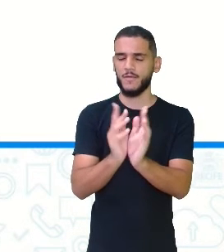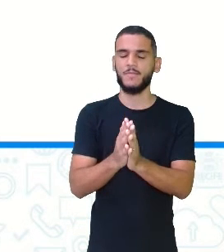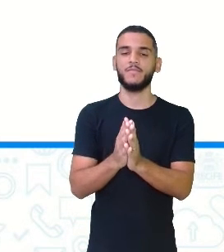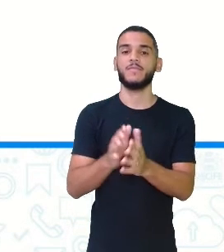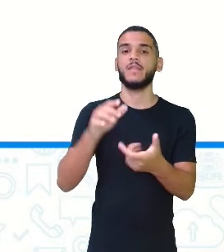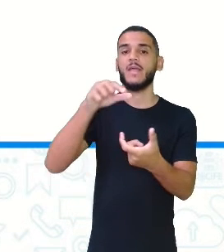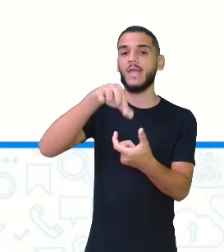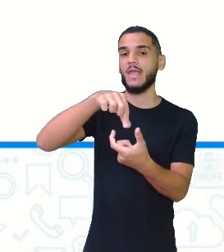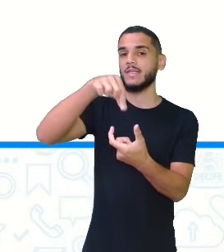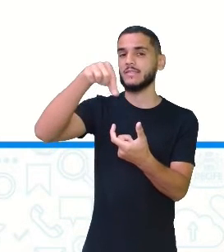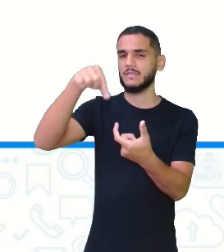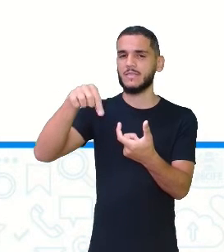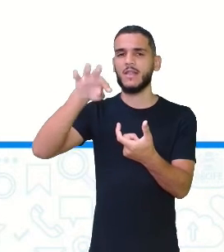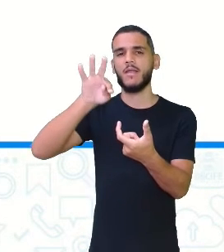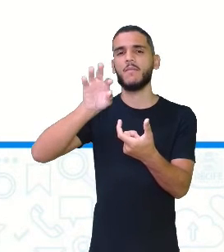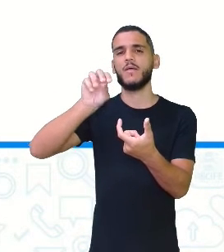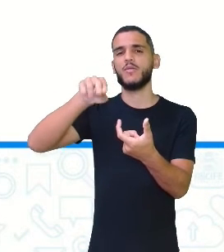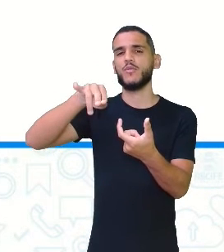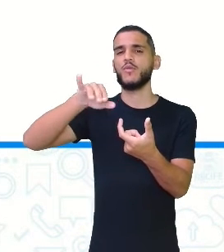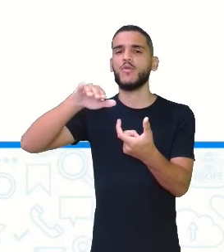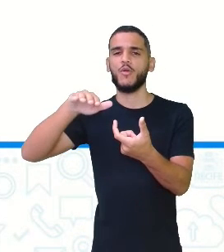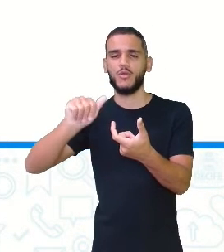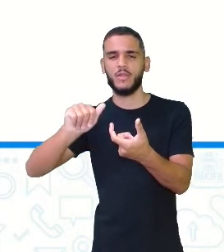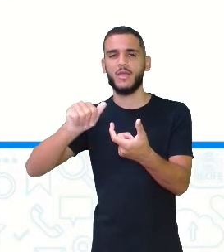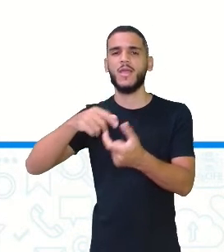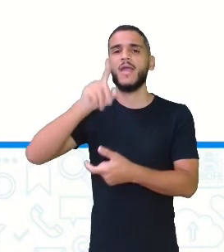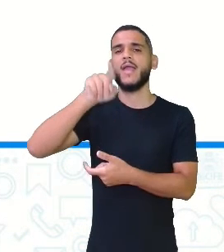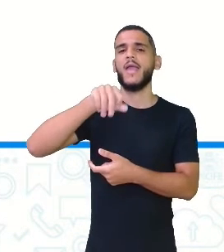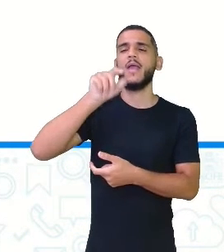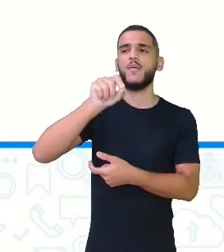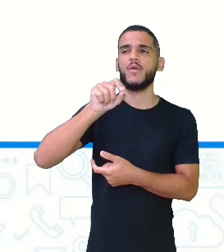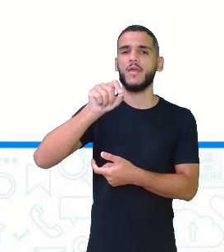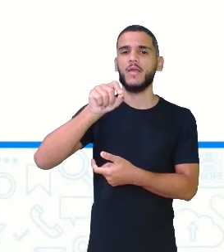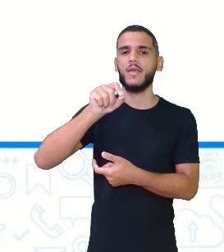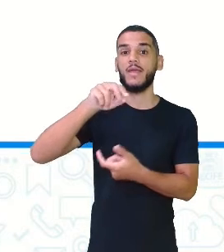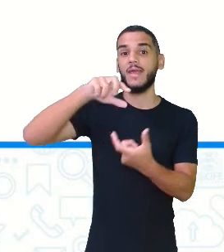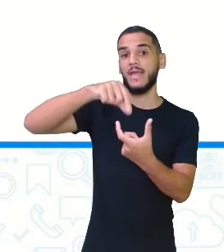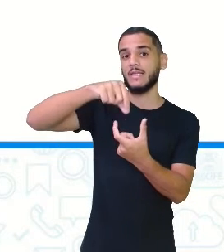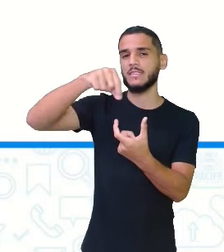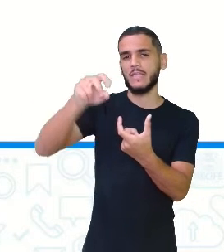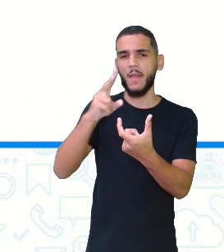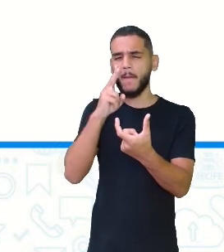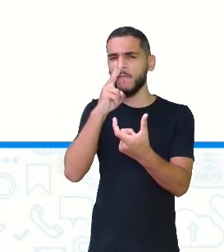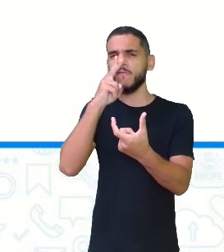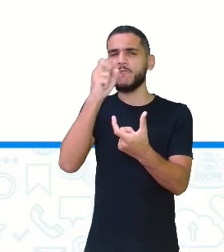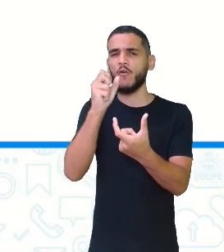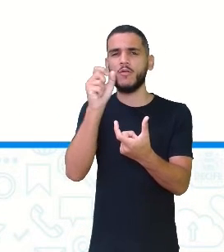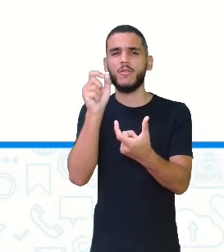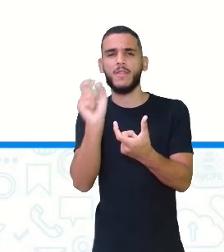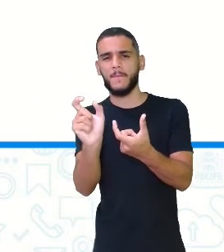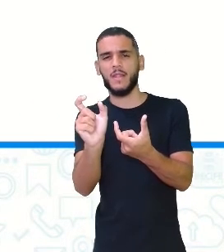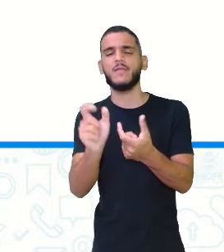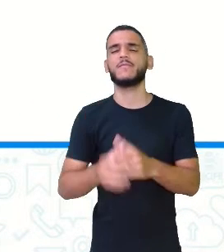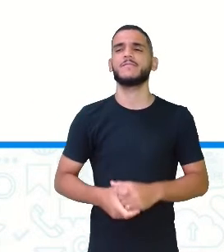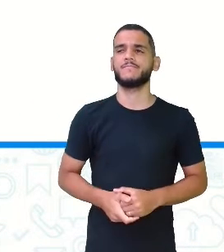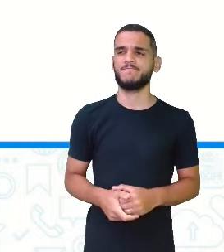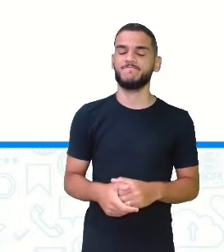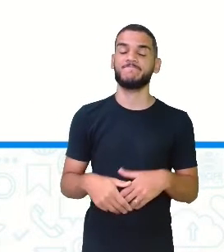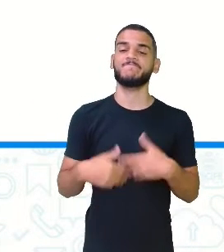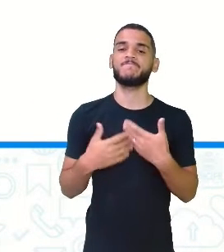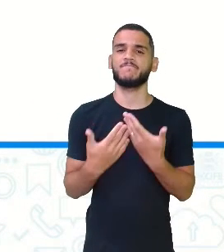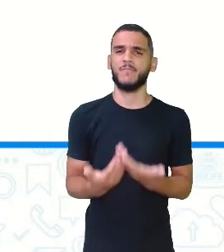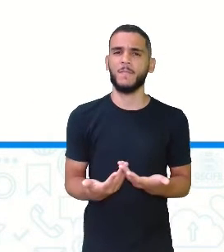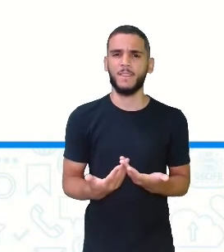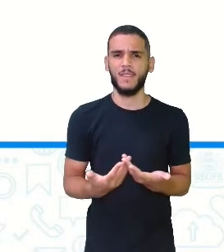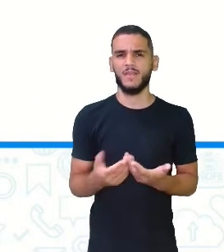sílaba tônica não é nada mais, nada menos do que a sílaba forte da palavra. Oxe, professora,